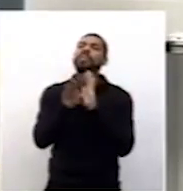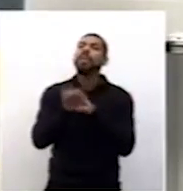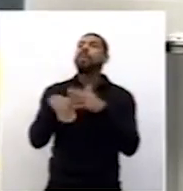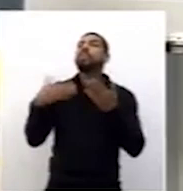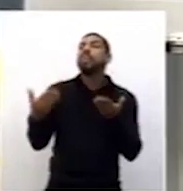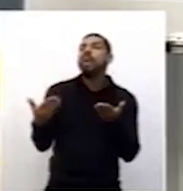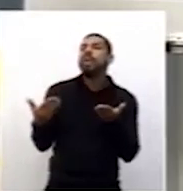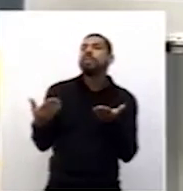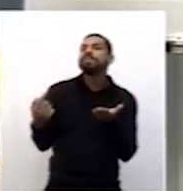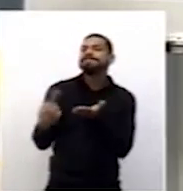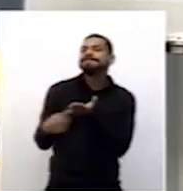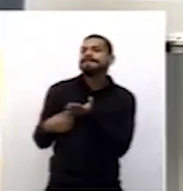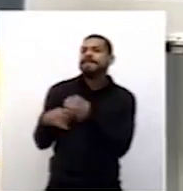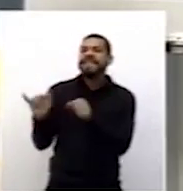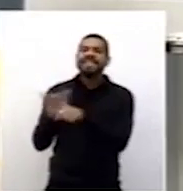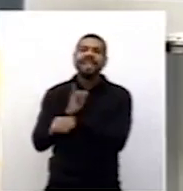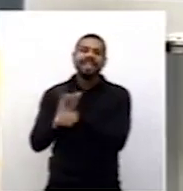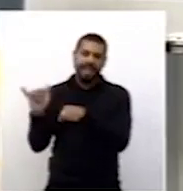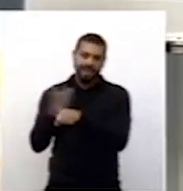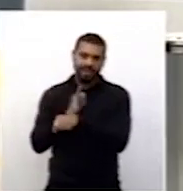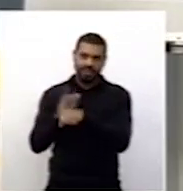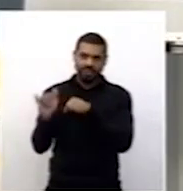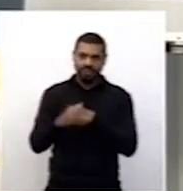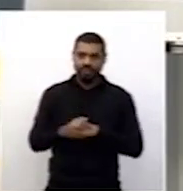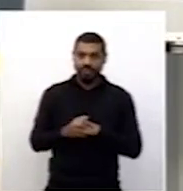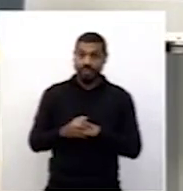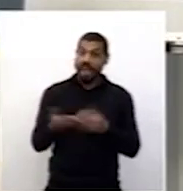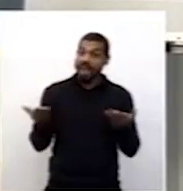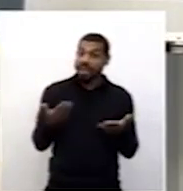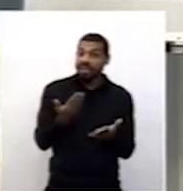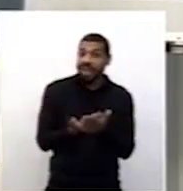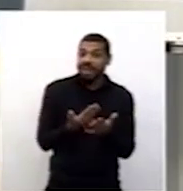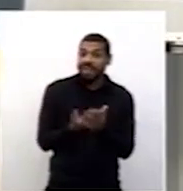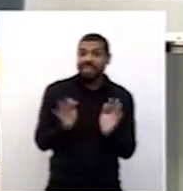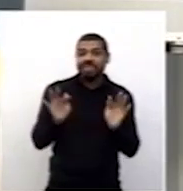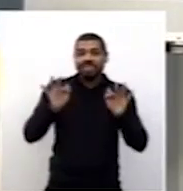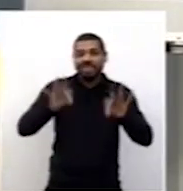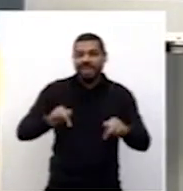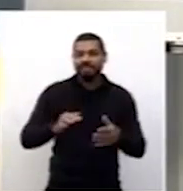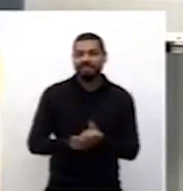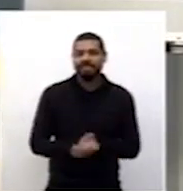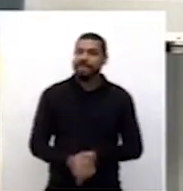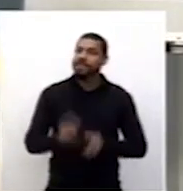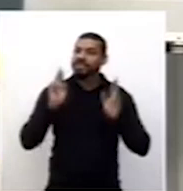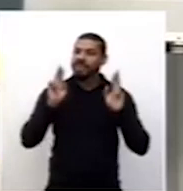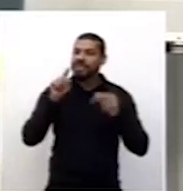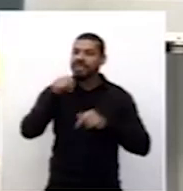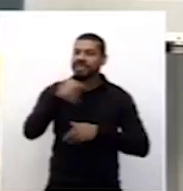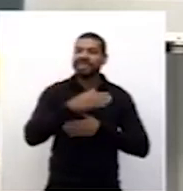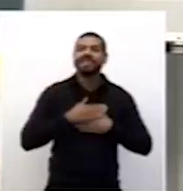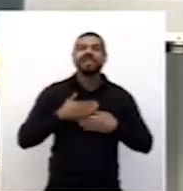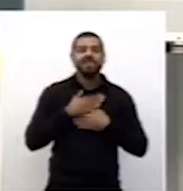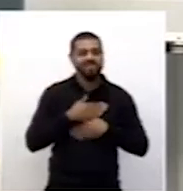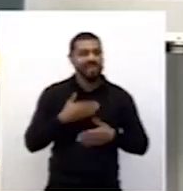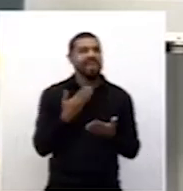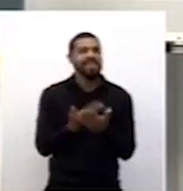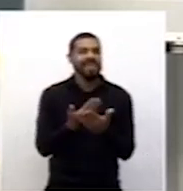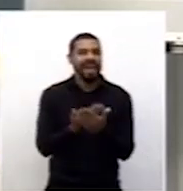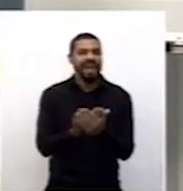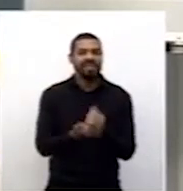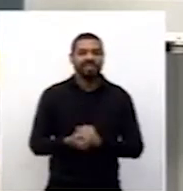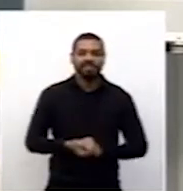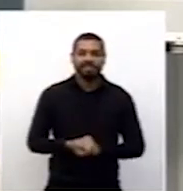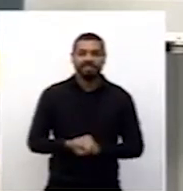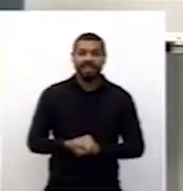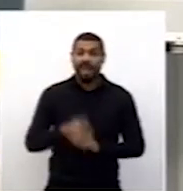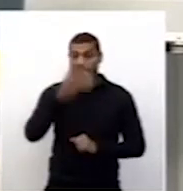o esquema que vocês fizeram juntos. A nossa aula está chegando ao final. Eu espero que vocês tenham gostado da aula.